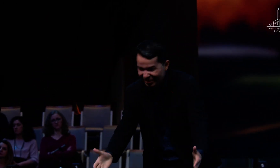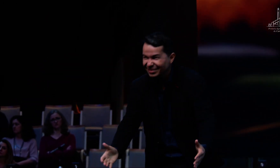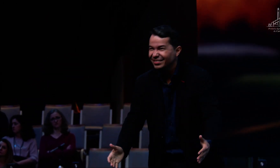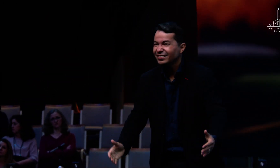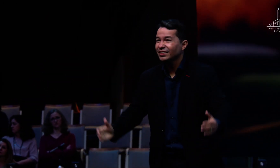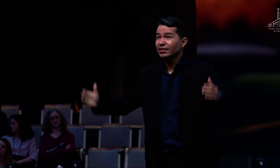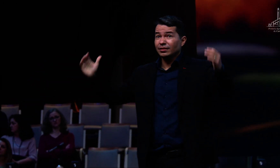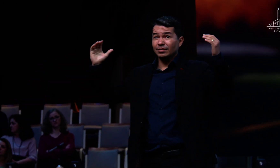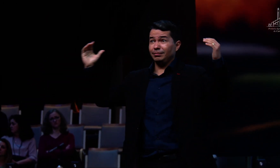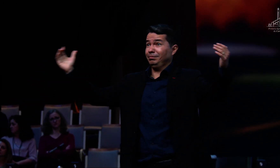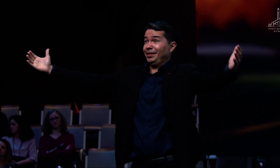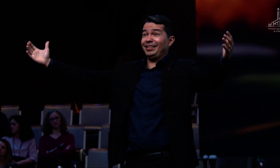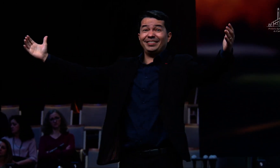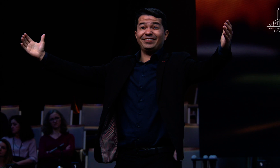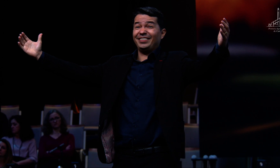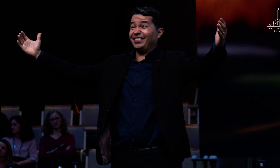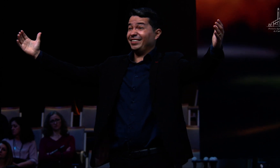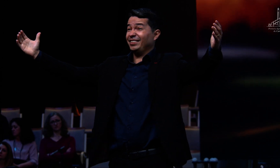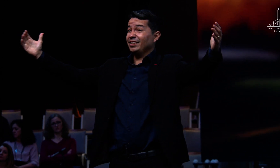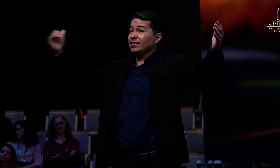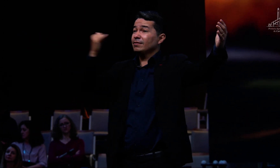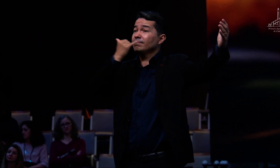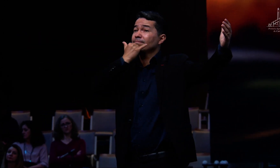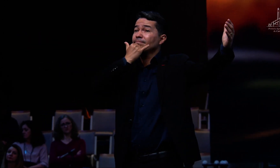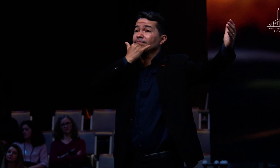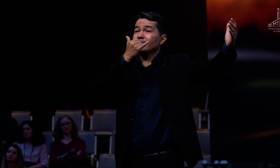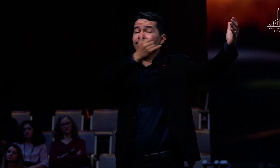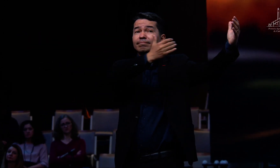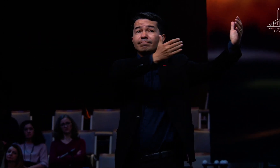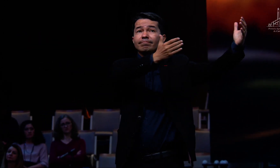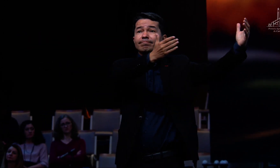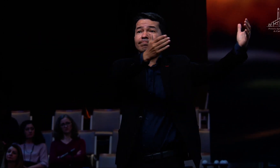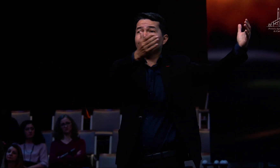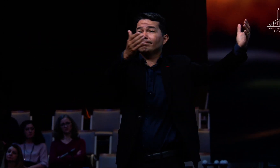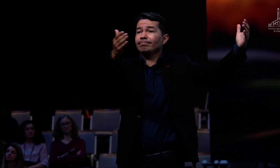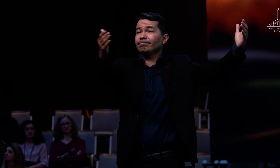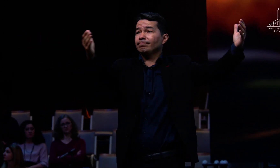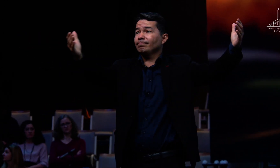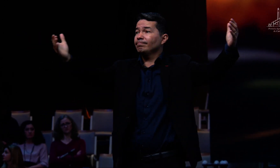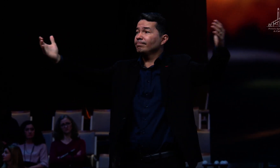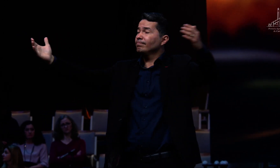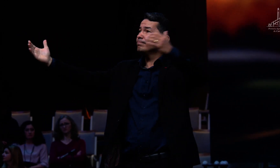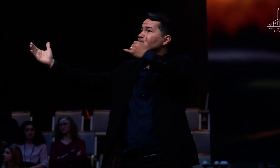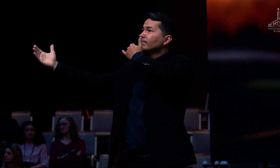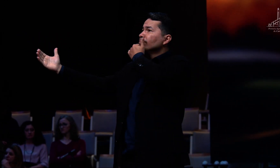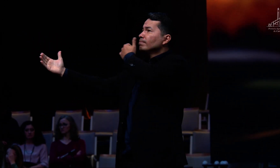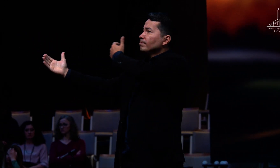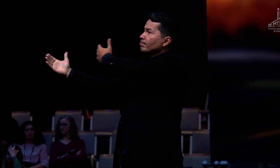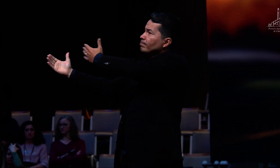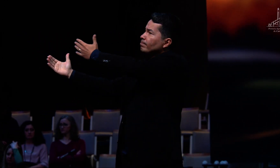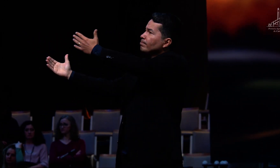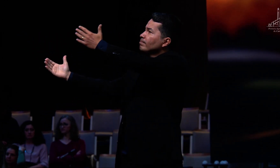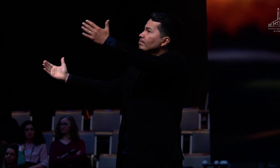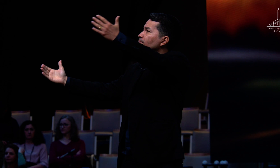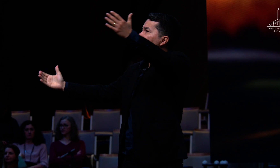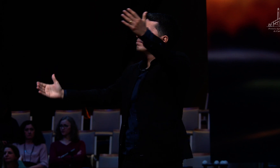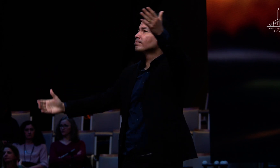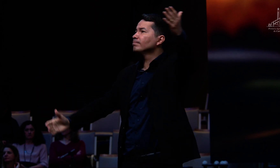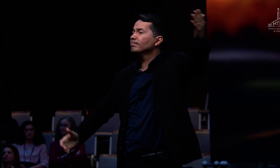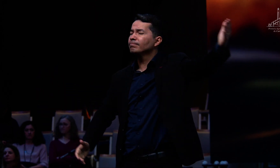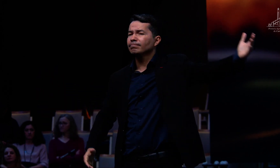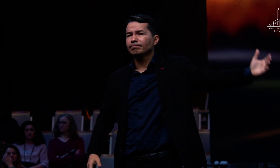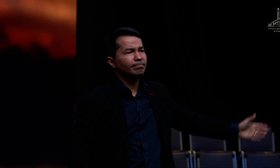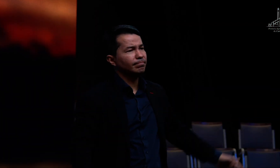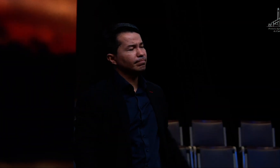está aqui e Ele quer te acolher, Ele quer te dar perdão. E Ele quer te